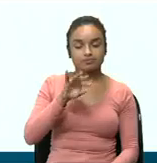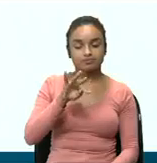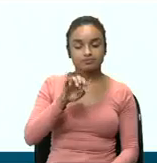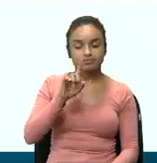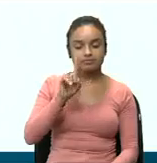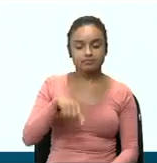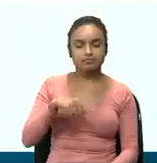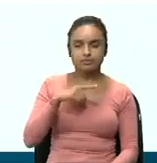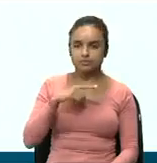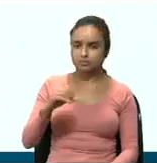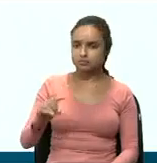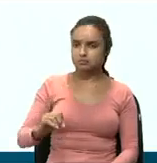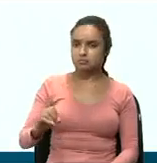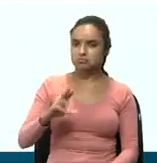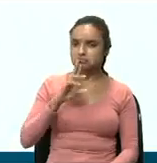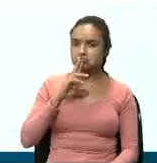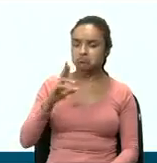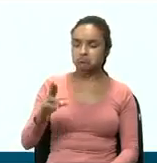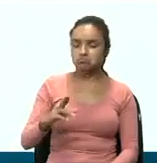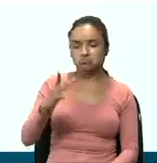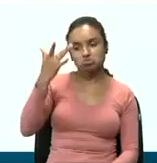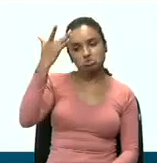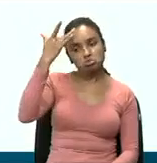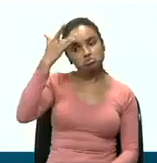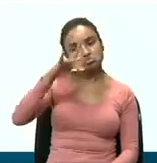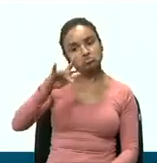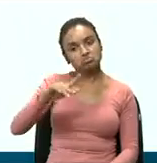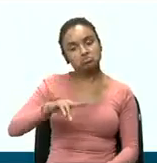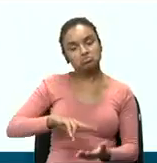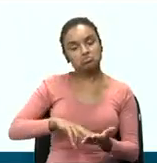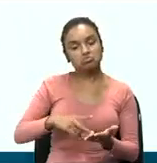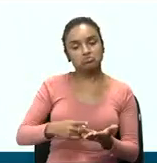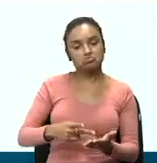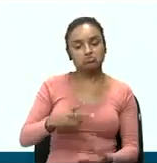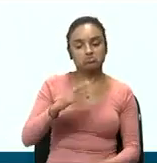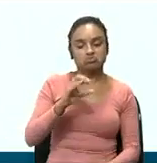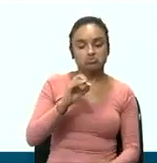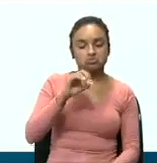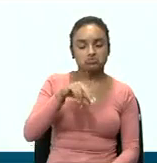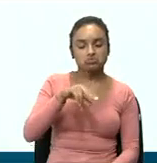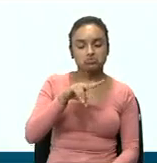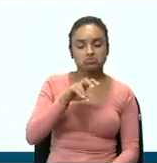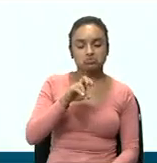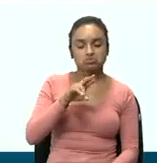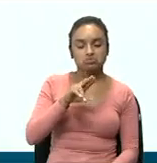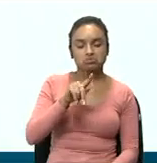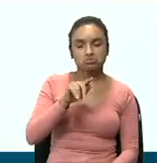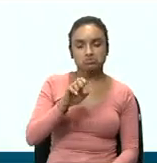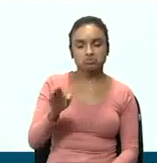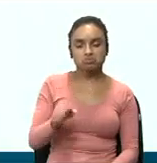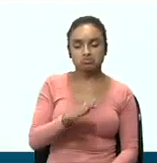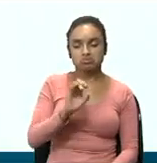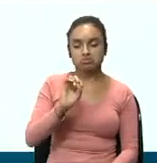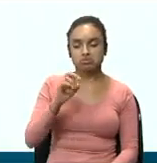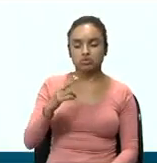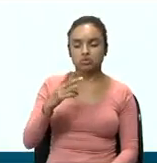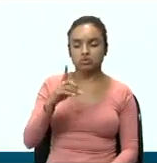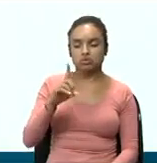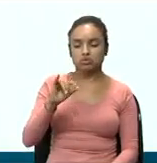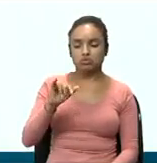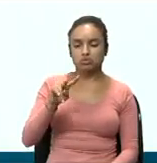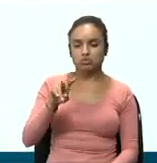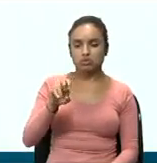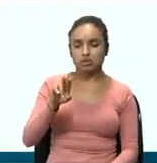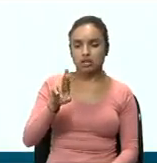0. Como eu não sei se essa série converge ou diverge, eu não posso dizer nada a respeito